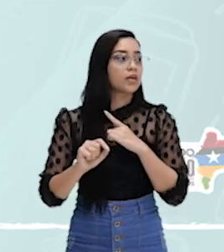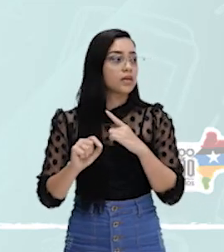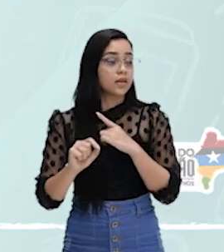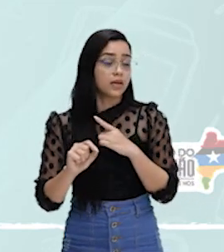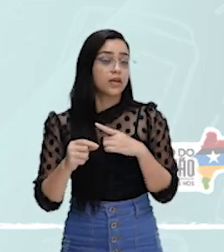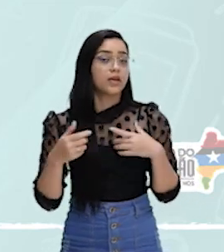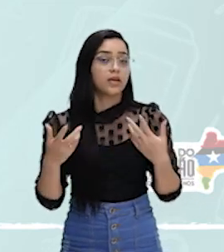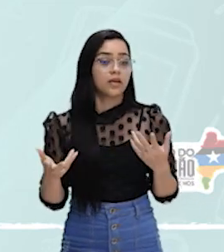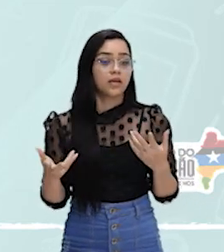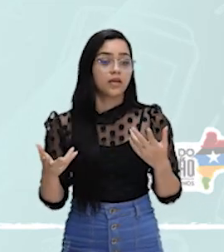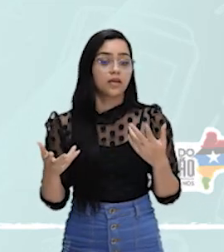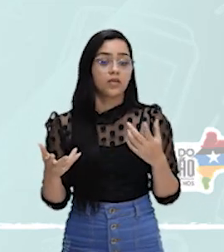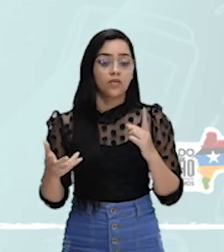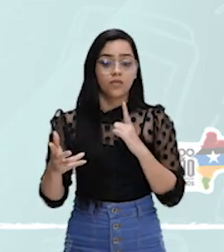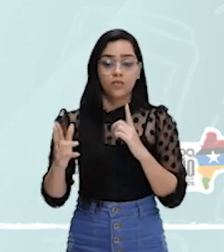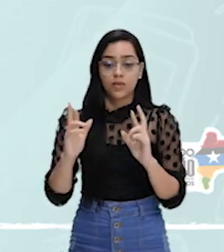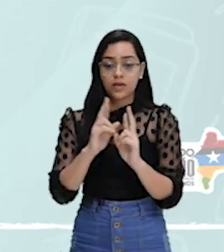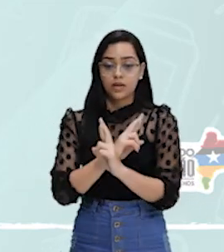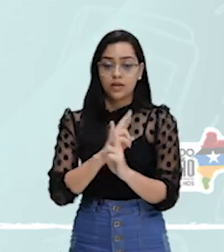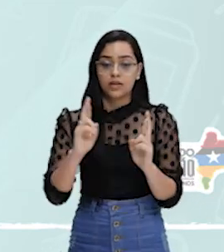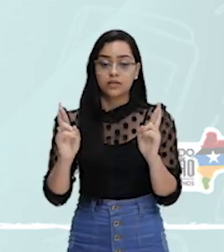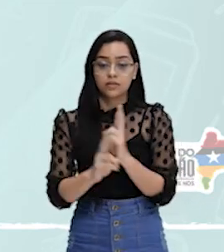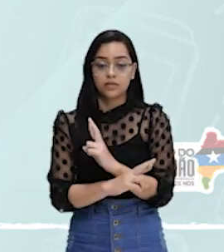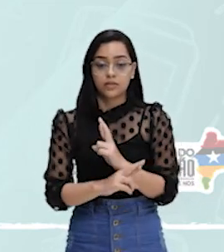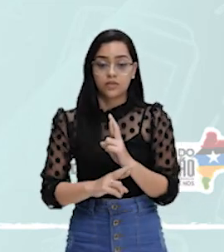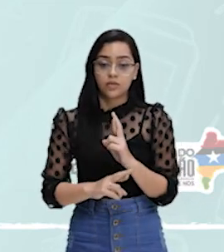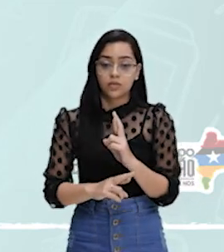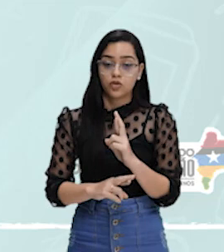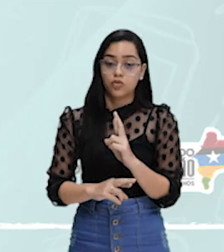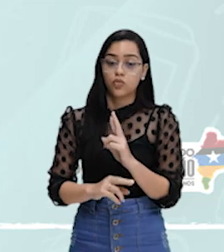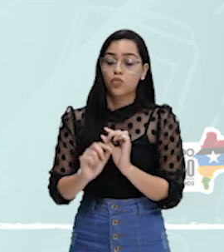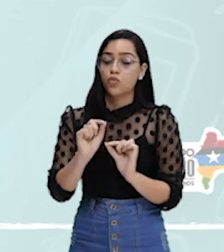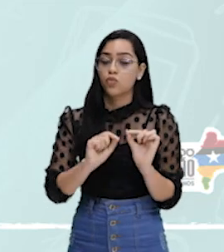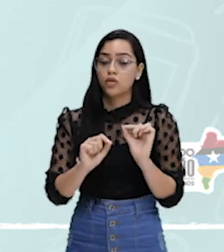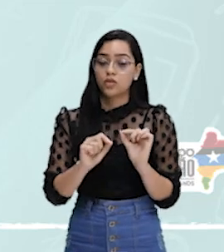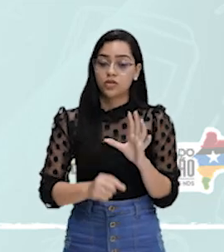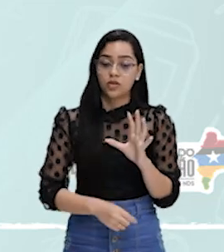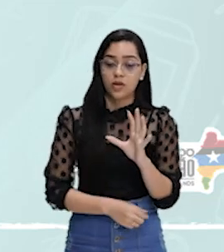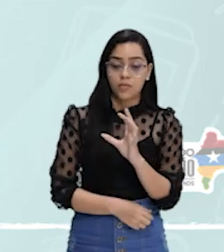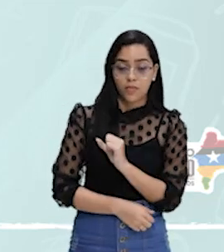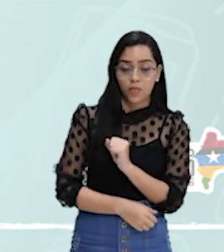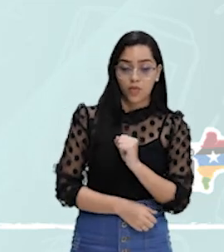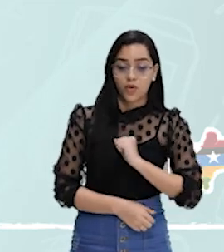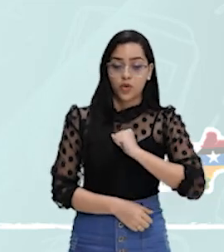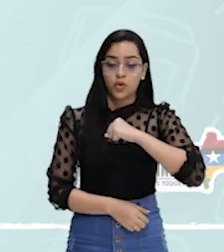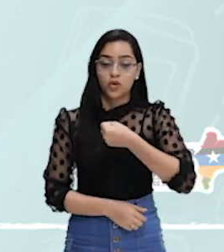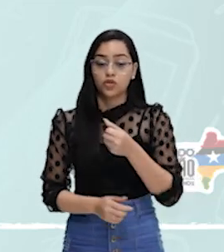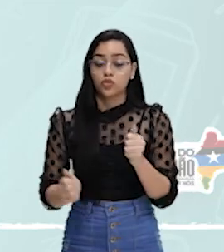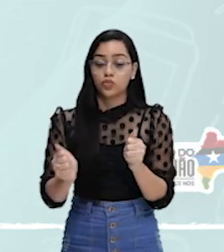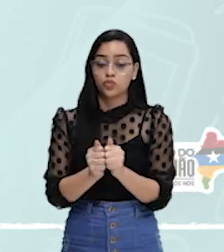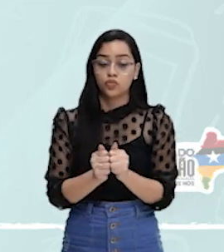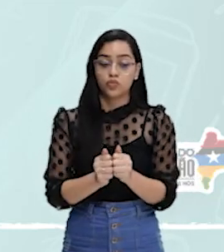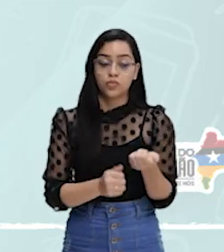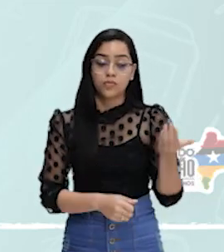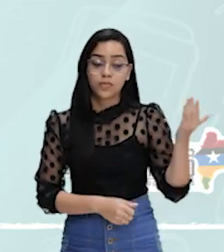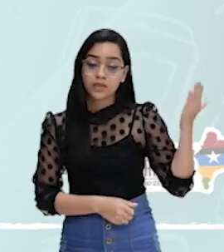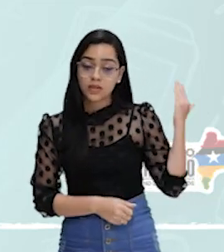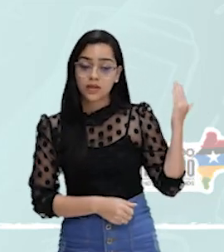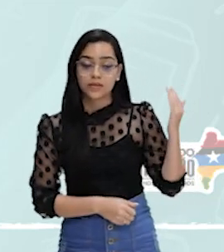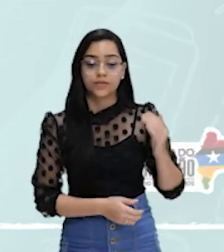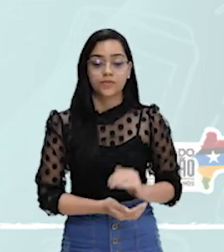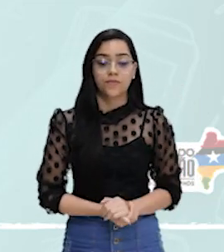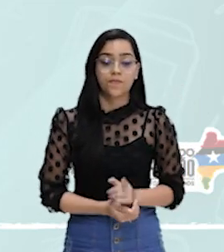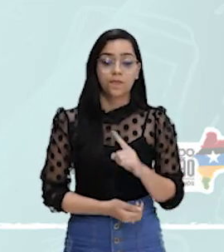Renascimento ele tem uma relação que eu caracterizo como de amor e ódio com o passado.